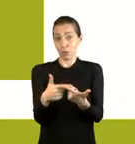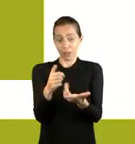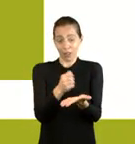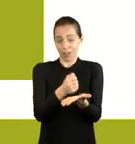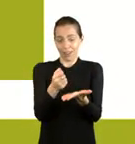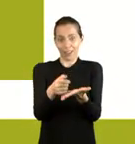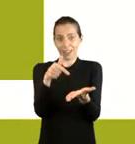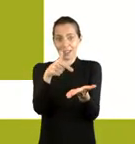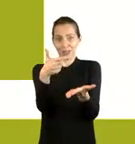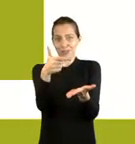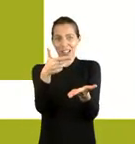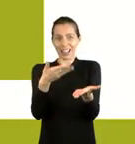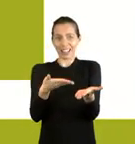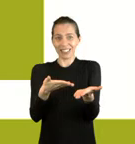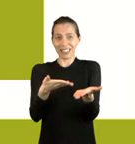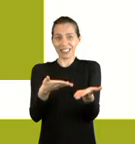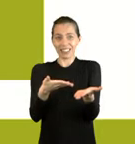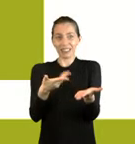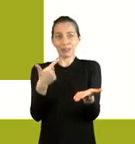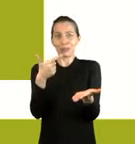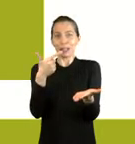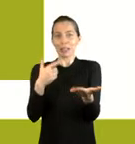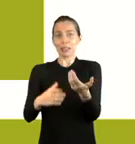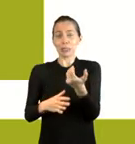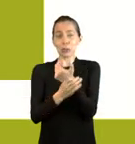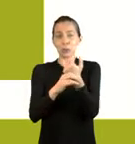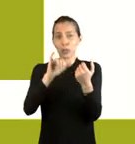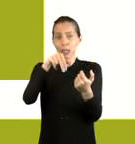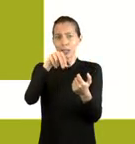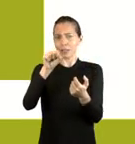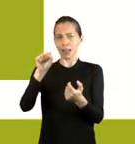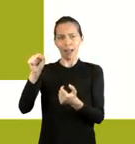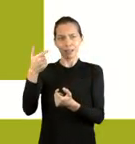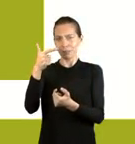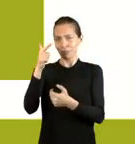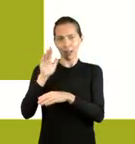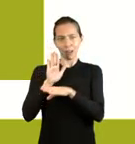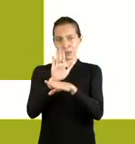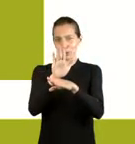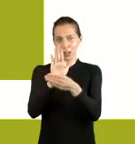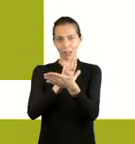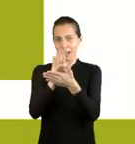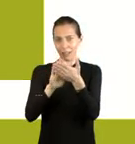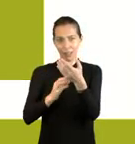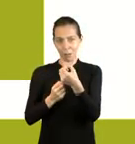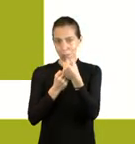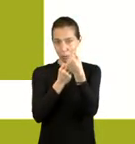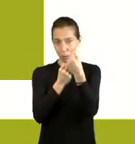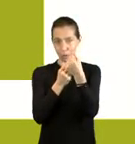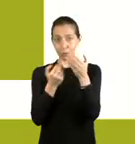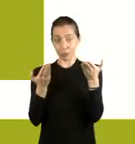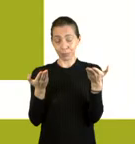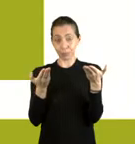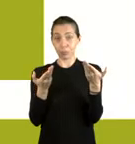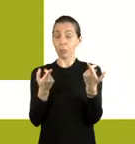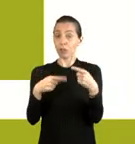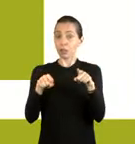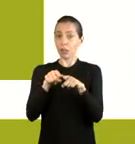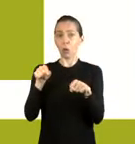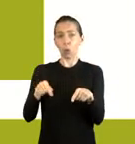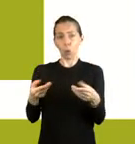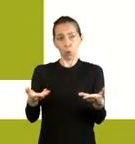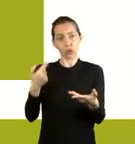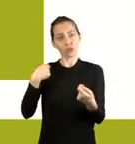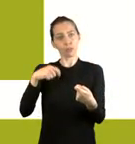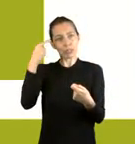esse controle, se você não é CLT, o INSS ele não vai cobrir você. Então é por isso que hoje a gente pensa,